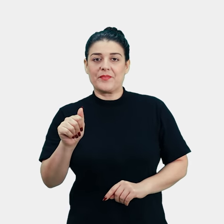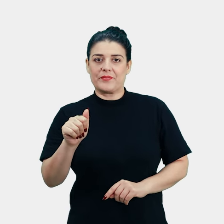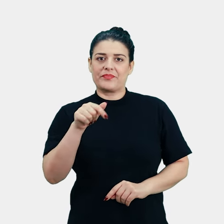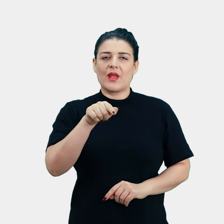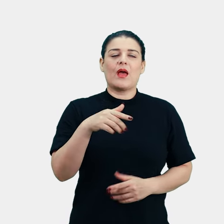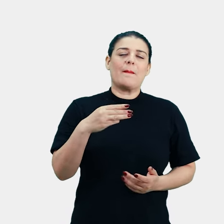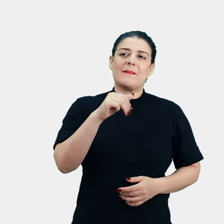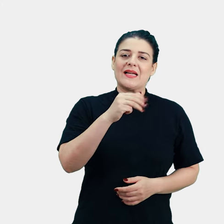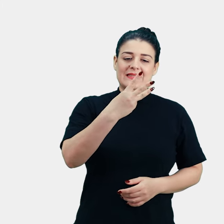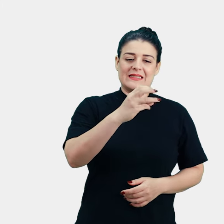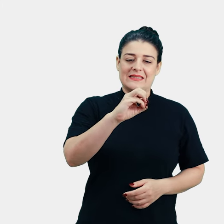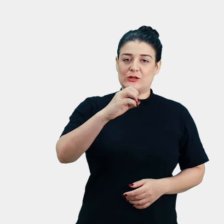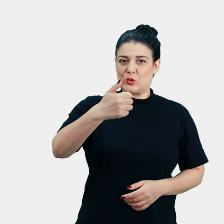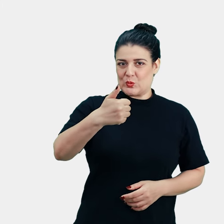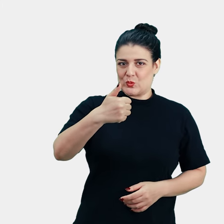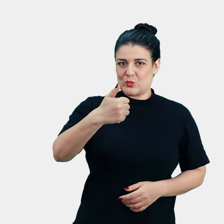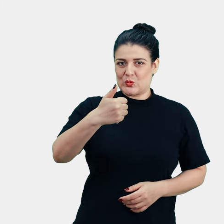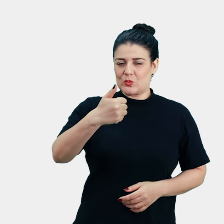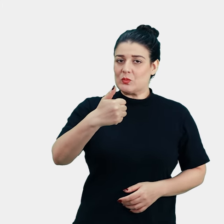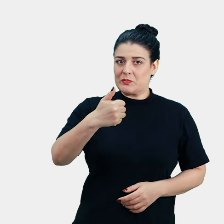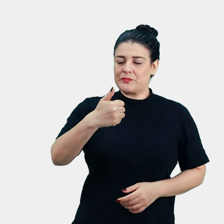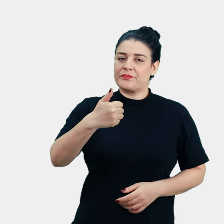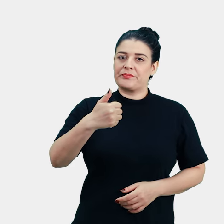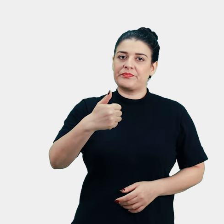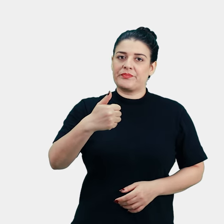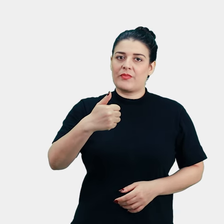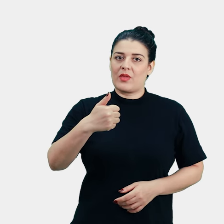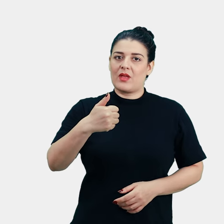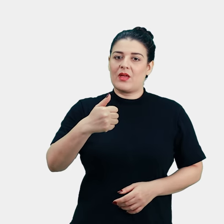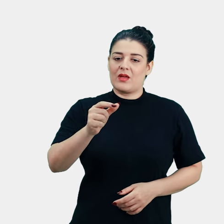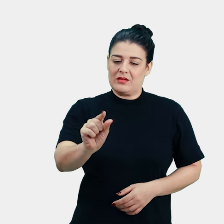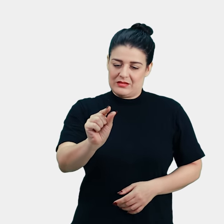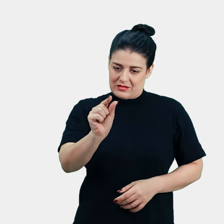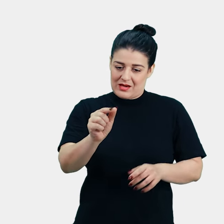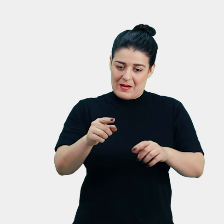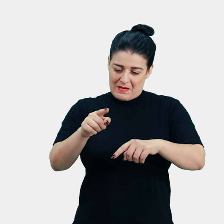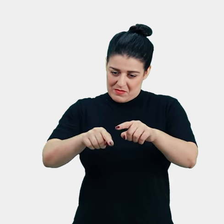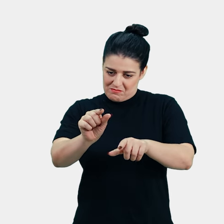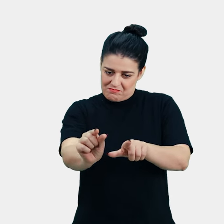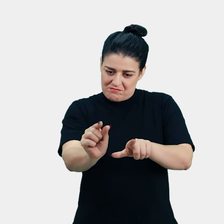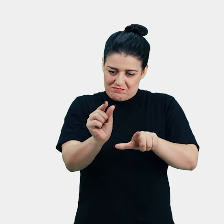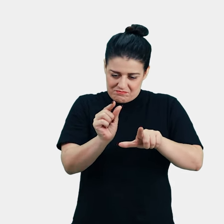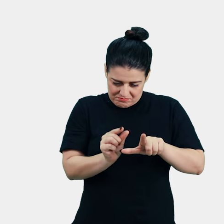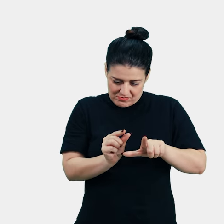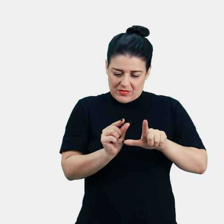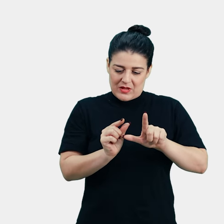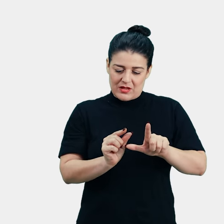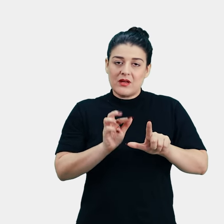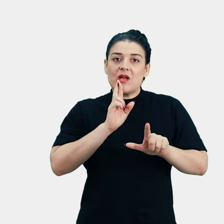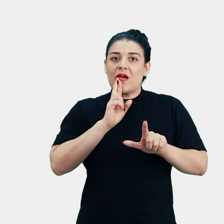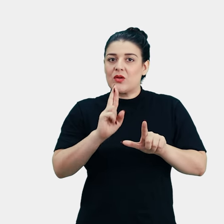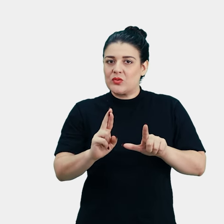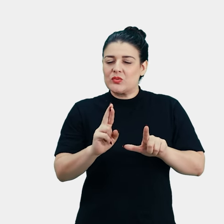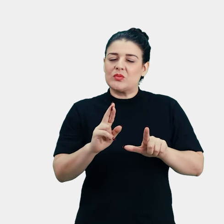massa 301, tá? Então, a partir dessa massa e da fragmentação dessa massa, eu tenho que chegar